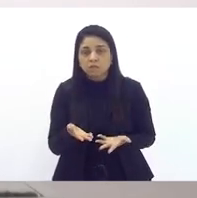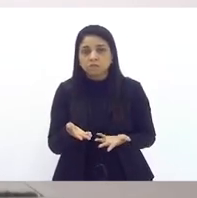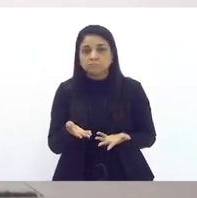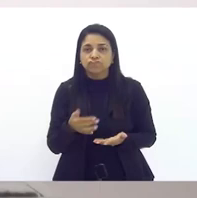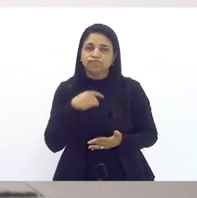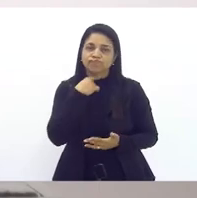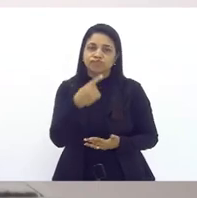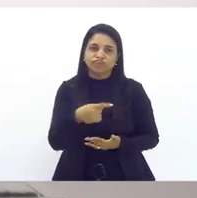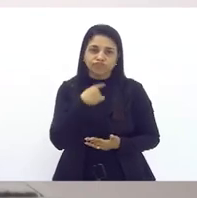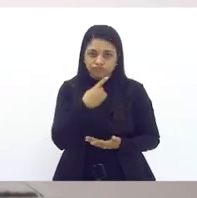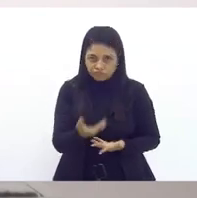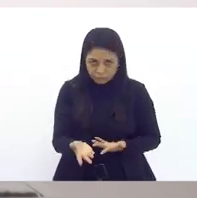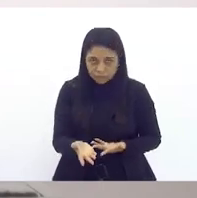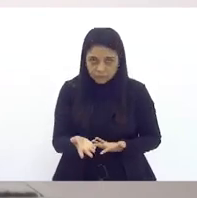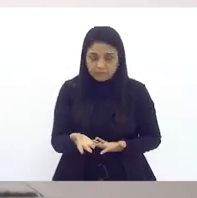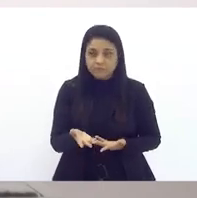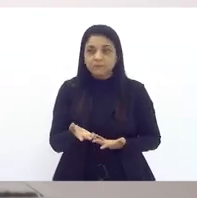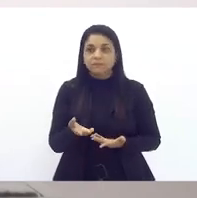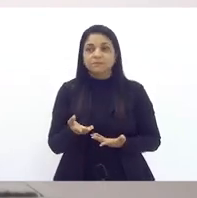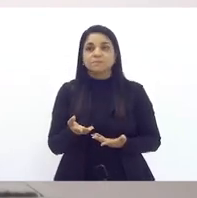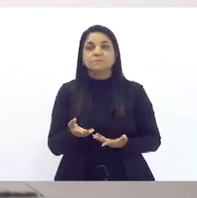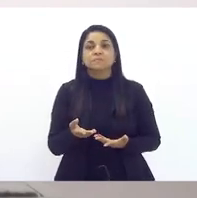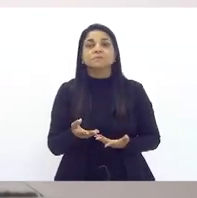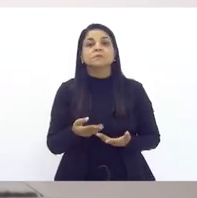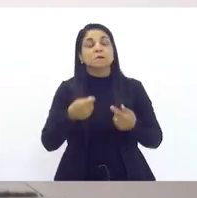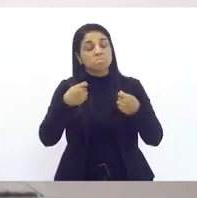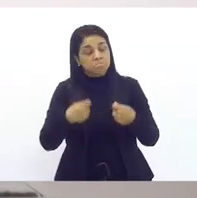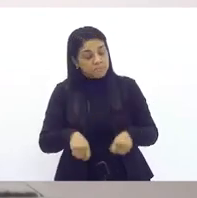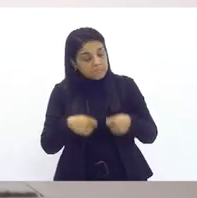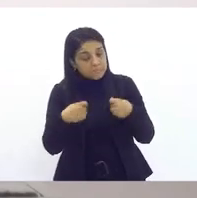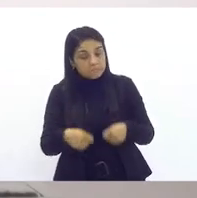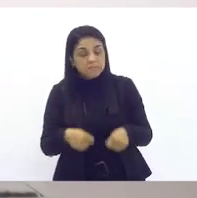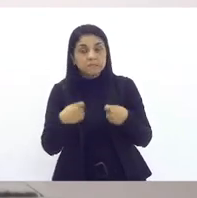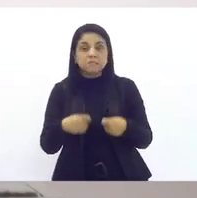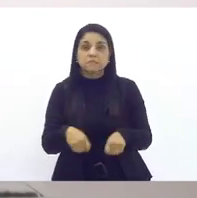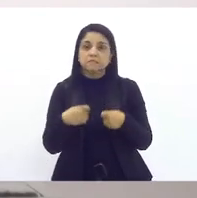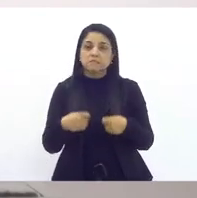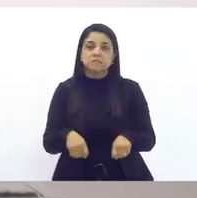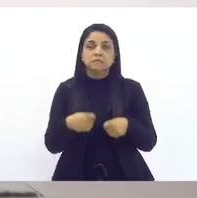não adiantou nada. Então, essa questão tem que ser também